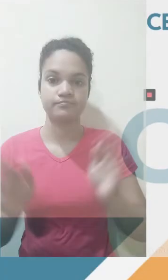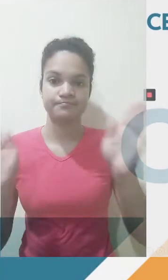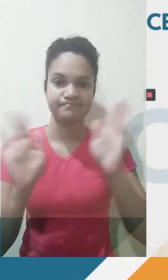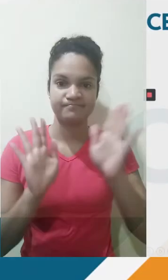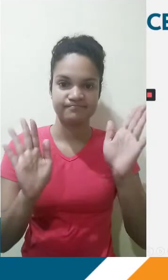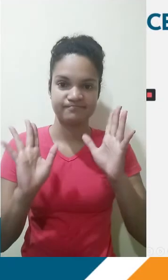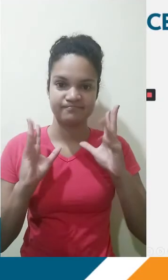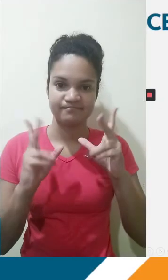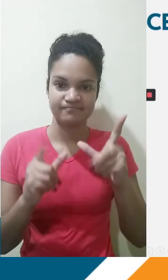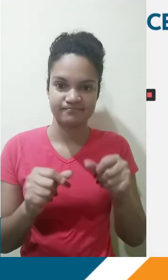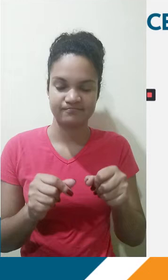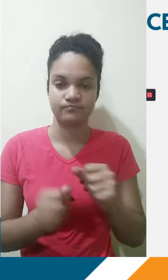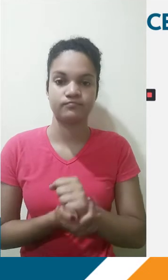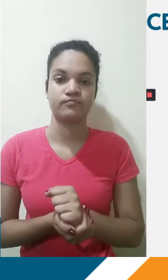Olá para todos,